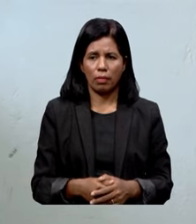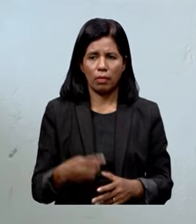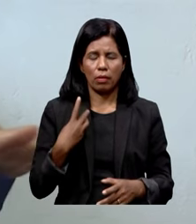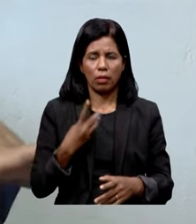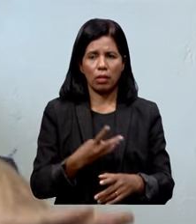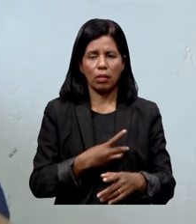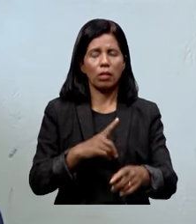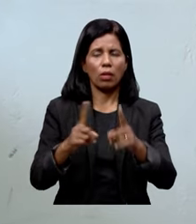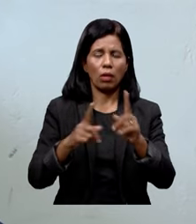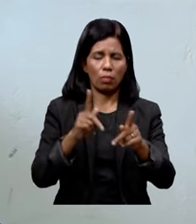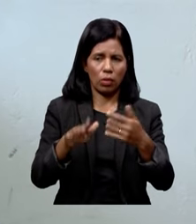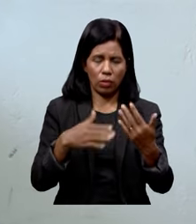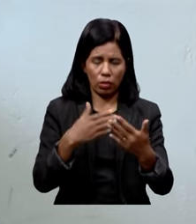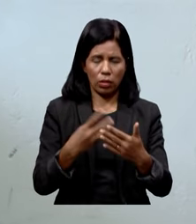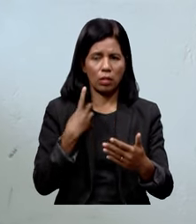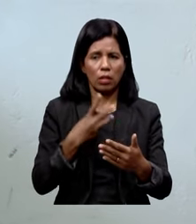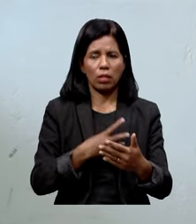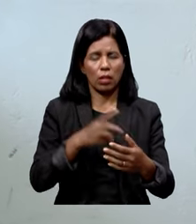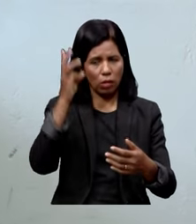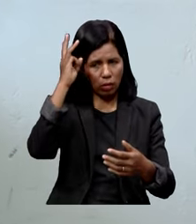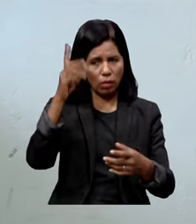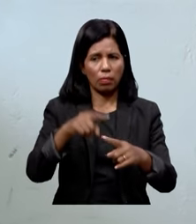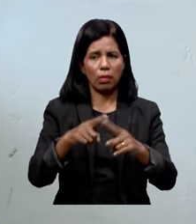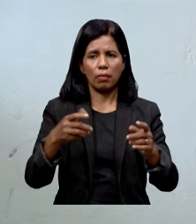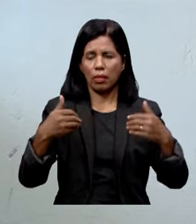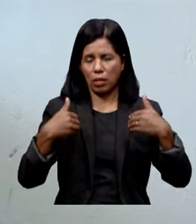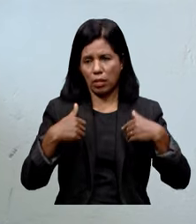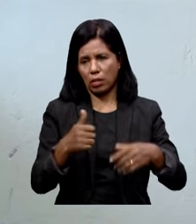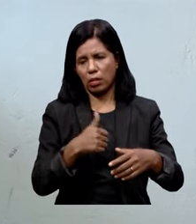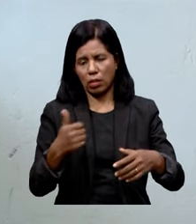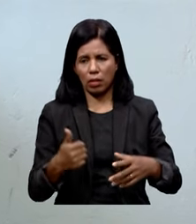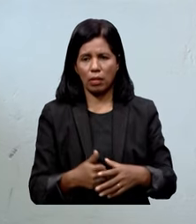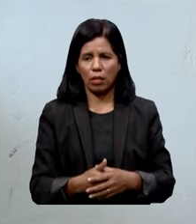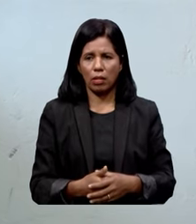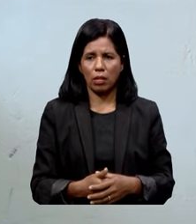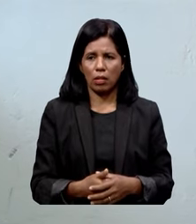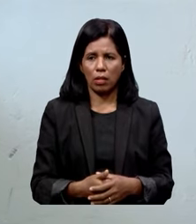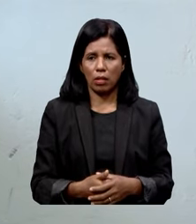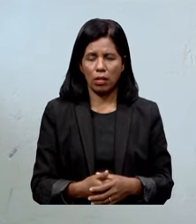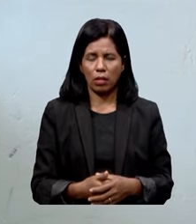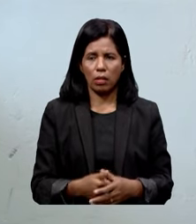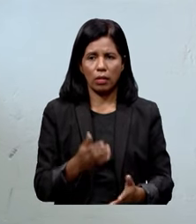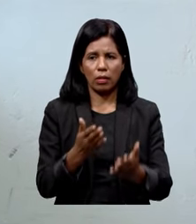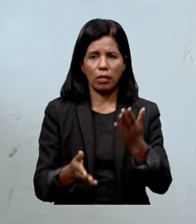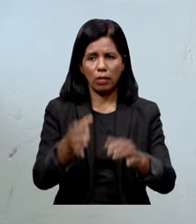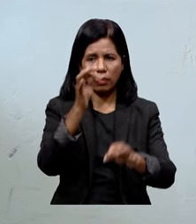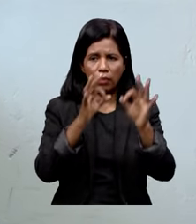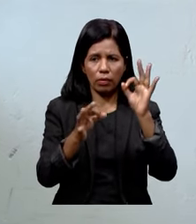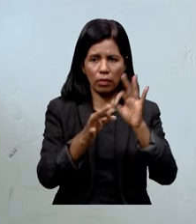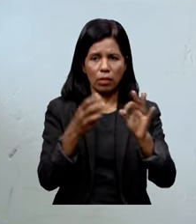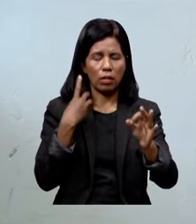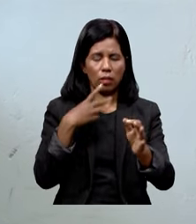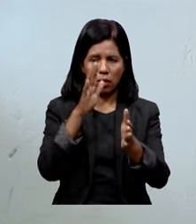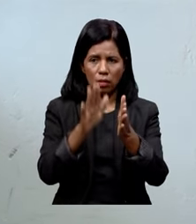quantidade ok ita la dúvida mas que ita ita ia qualidade qualidade ba fiarne dalla roma ita